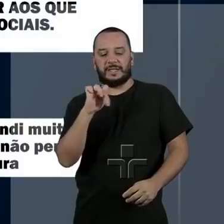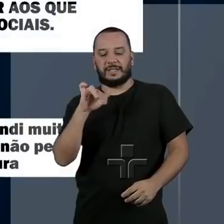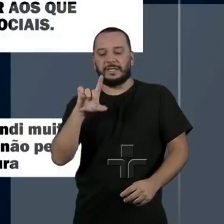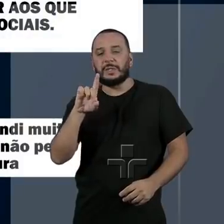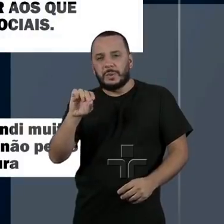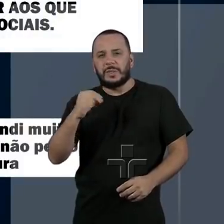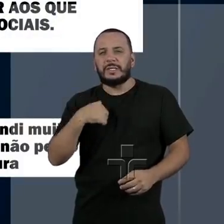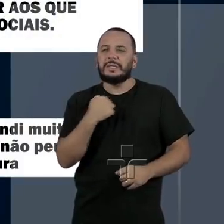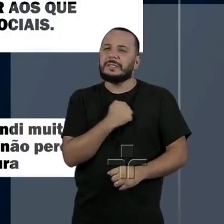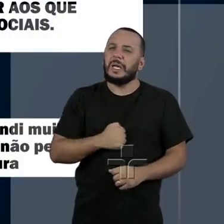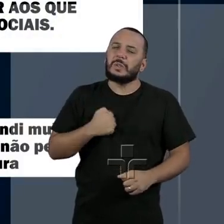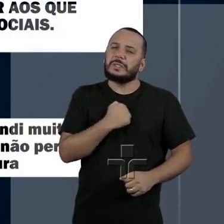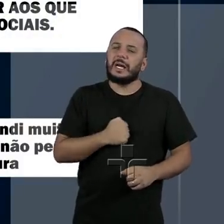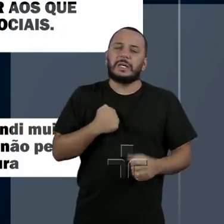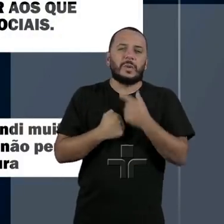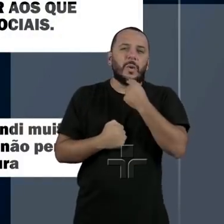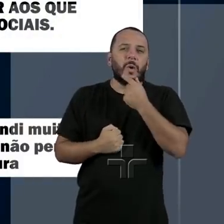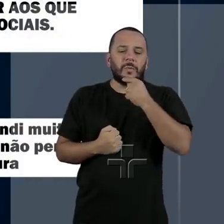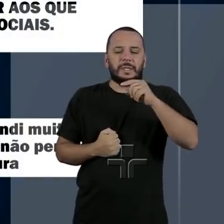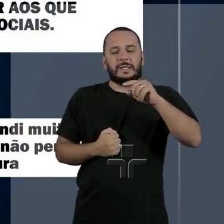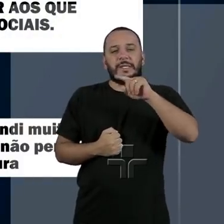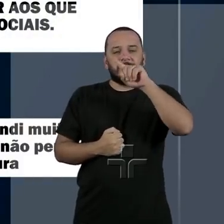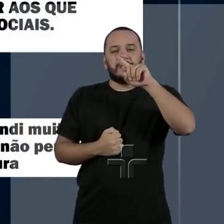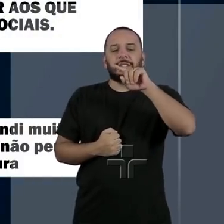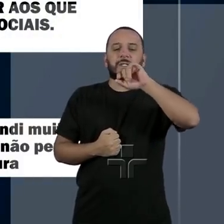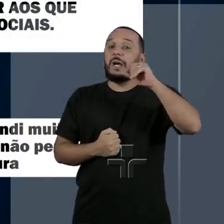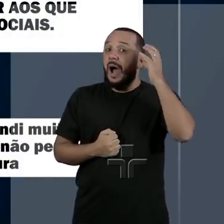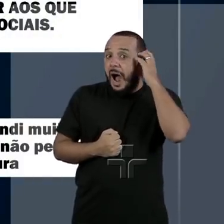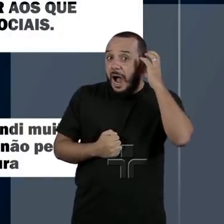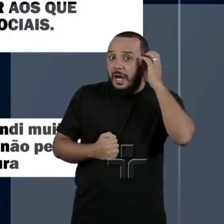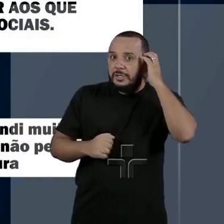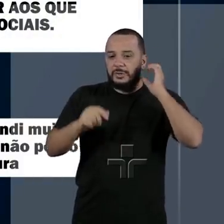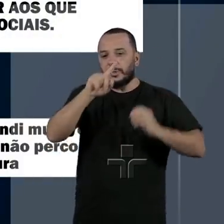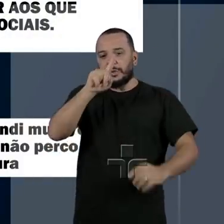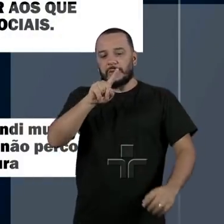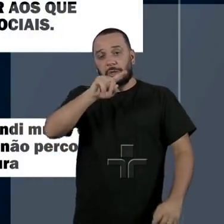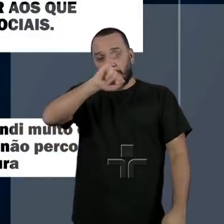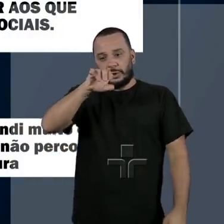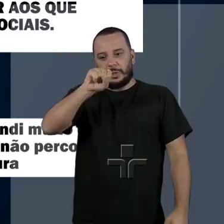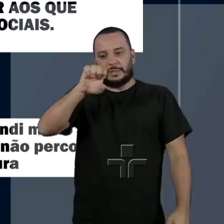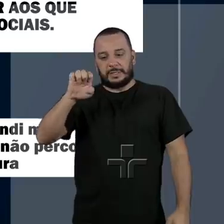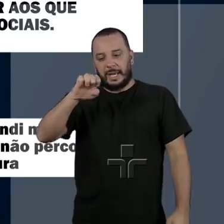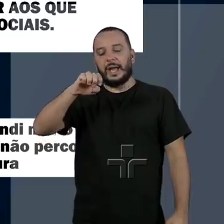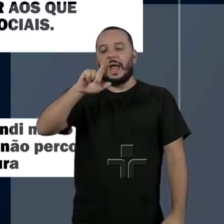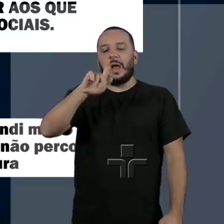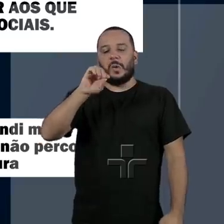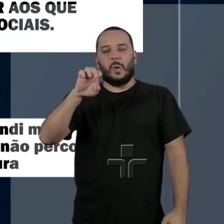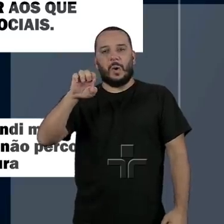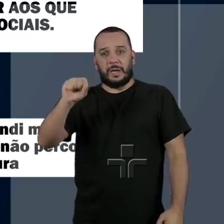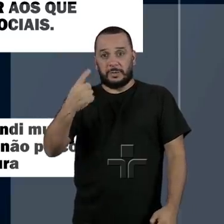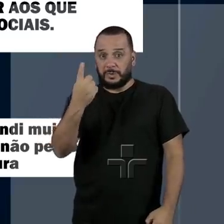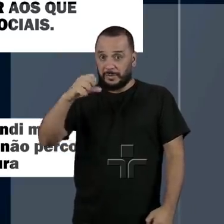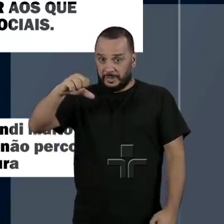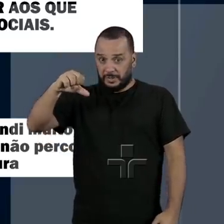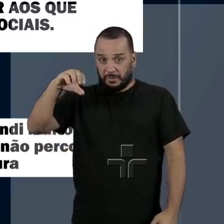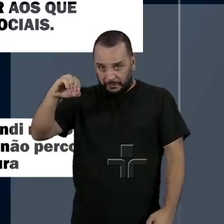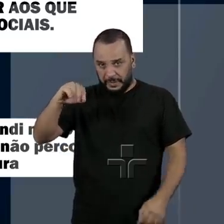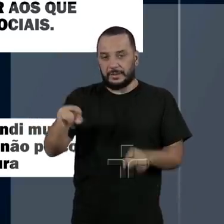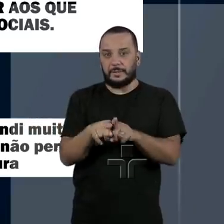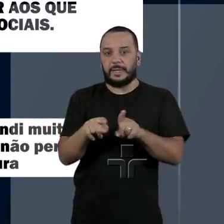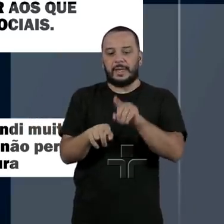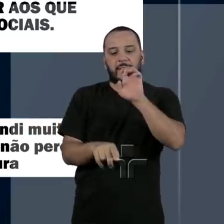do locutor José Góes, da TV Cultura dos anos 80 e 90. O Emilson Nunes